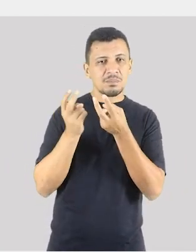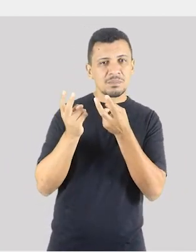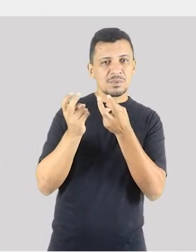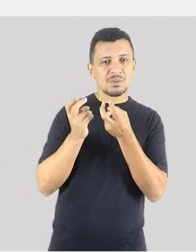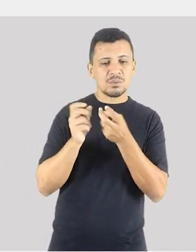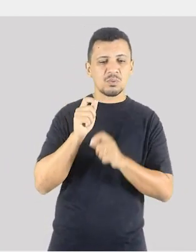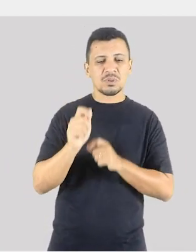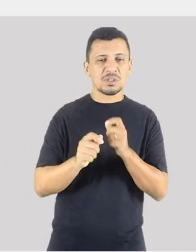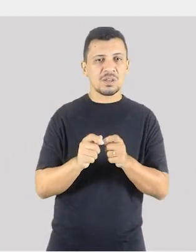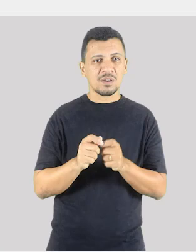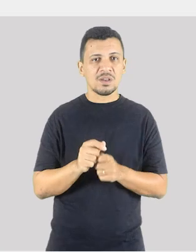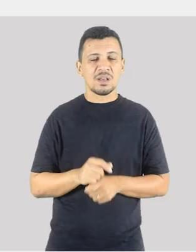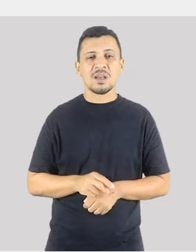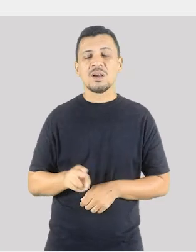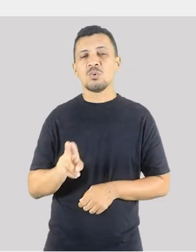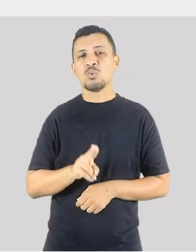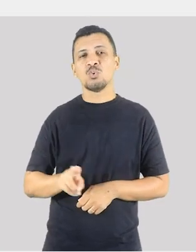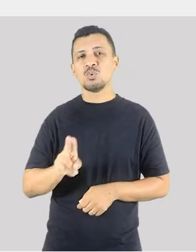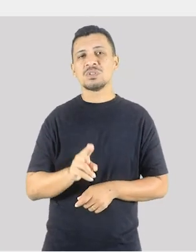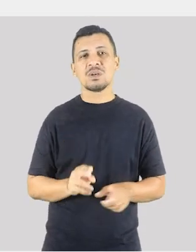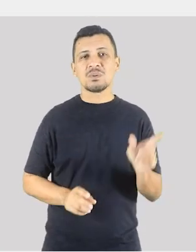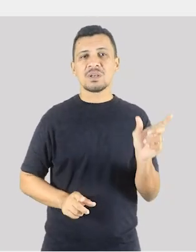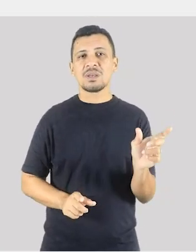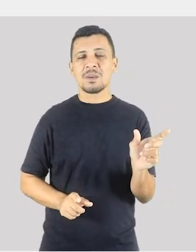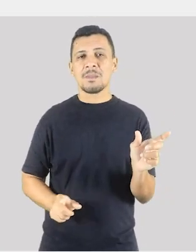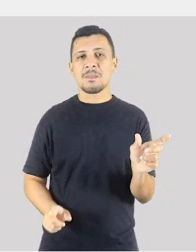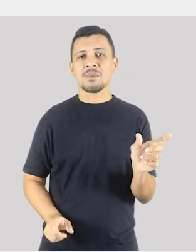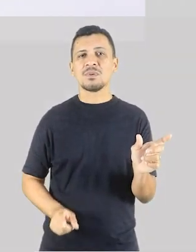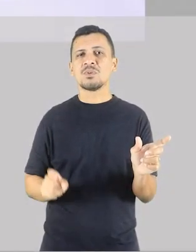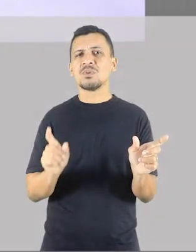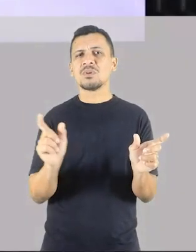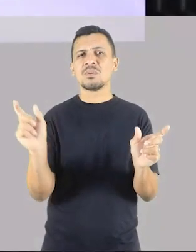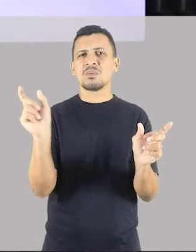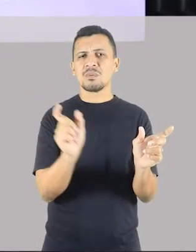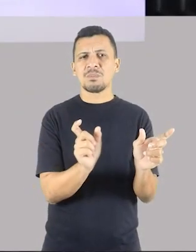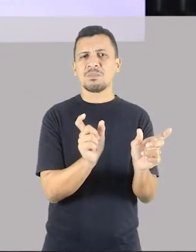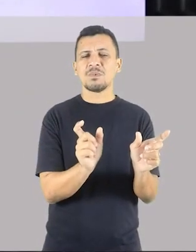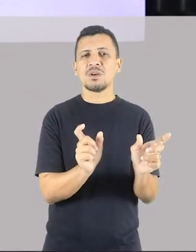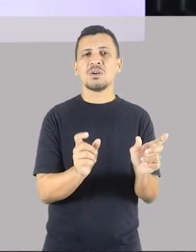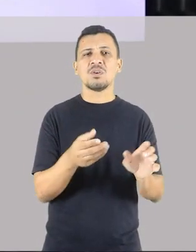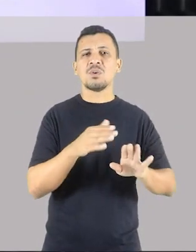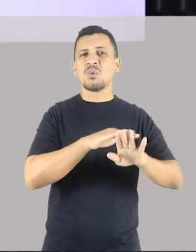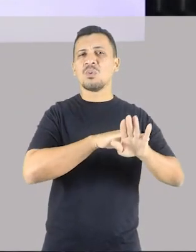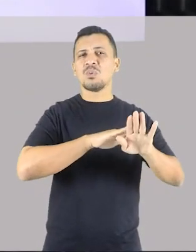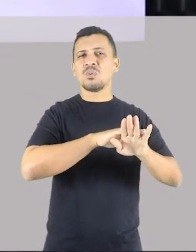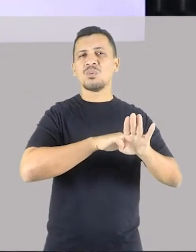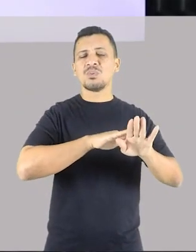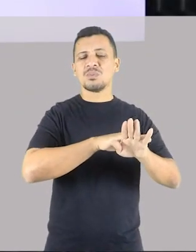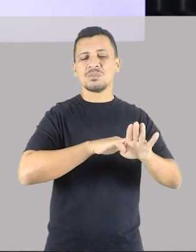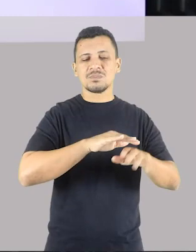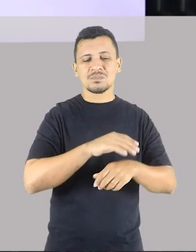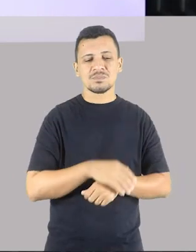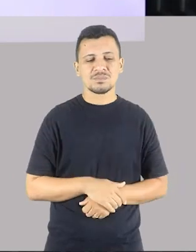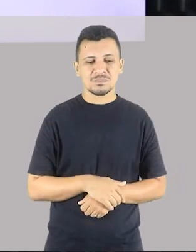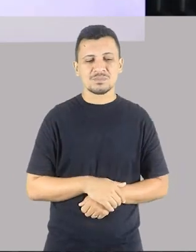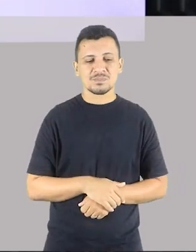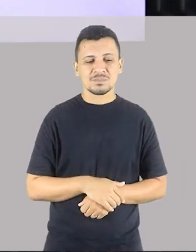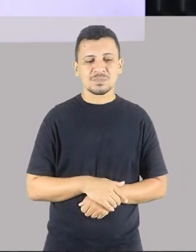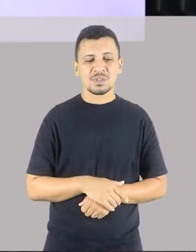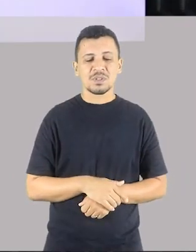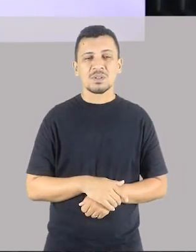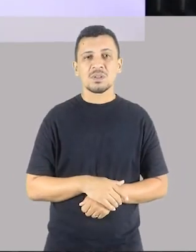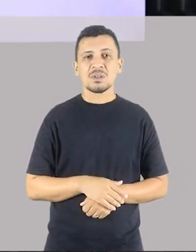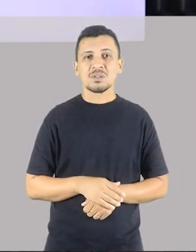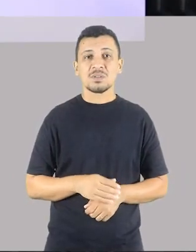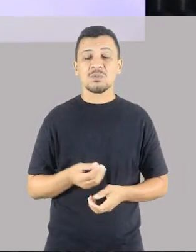para não dizer fofoqueira, ela suaviza, né? Produtora de biografias orais não autorizadas. Isso, gente. Quando